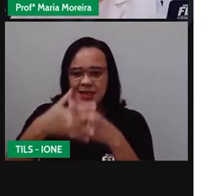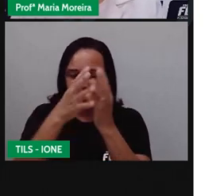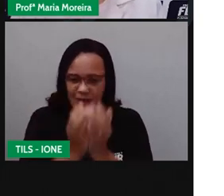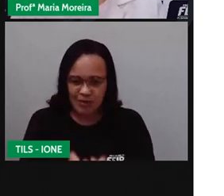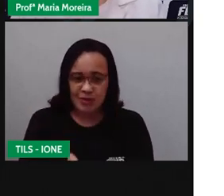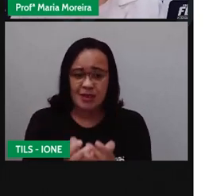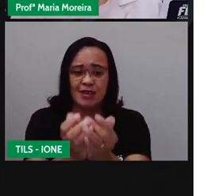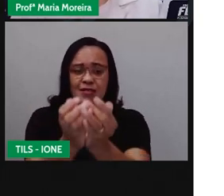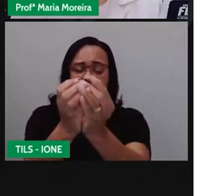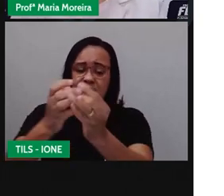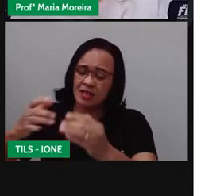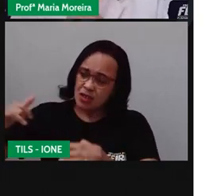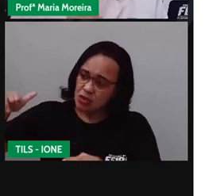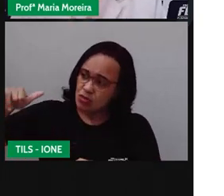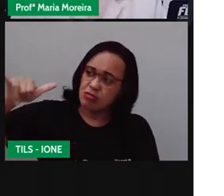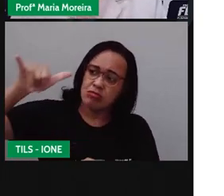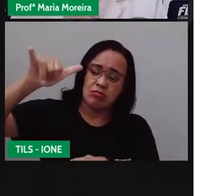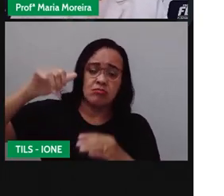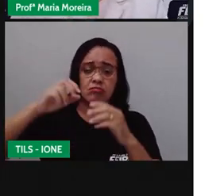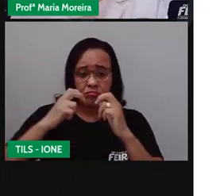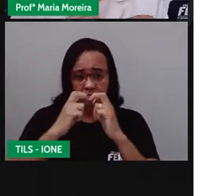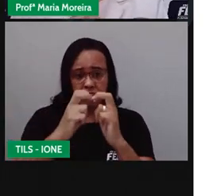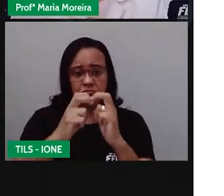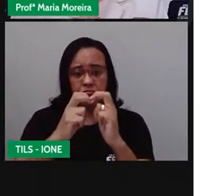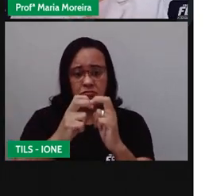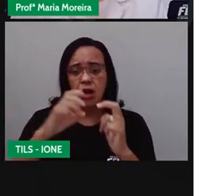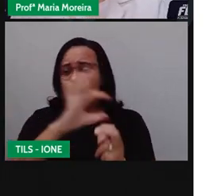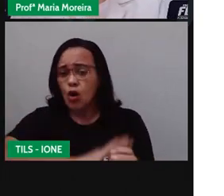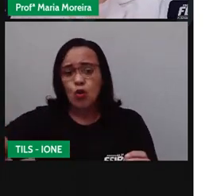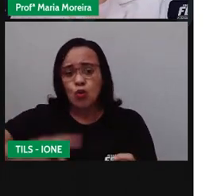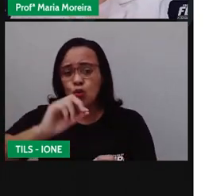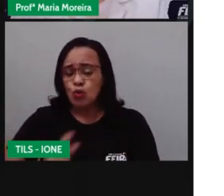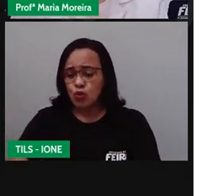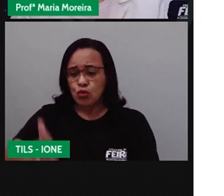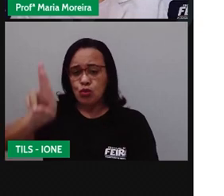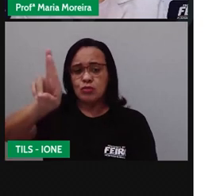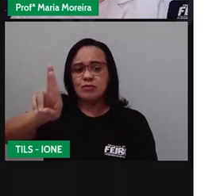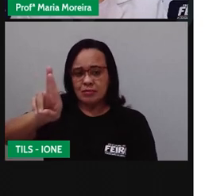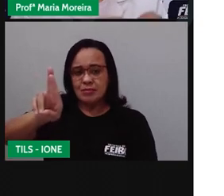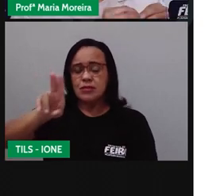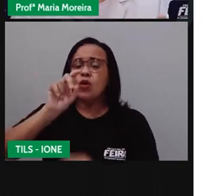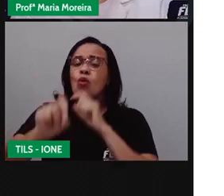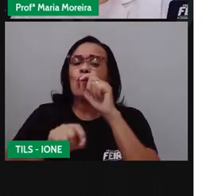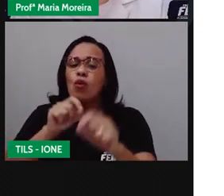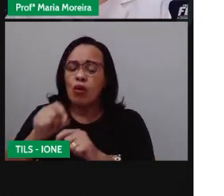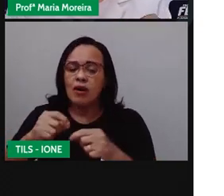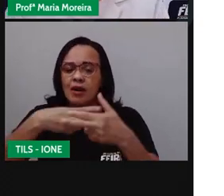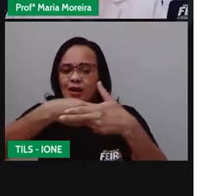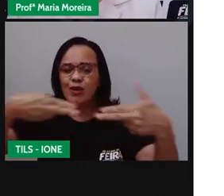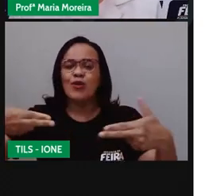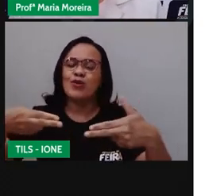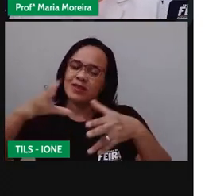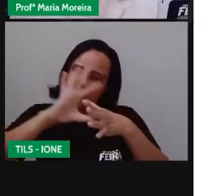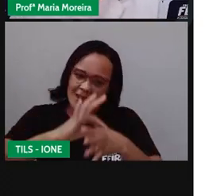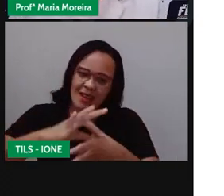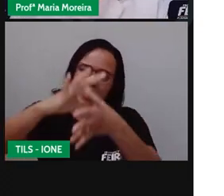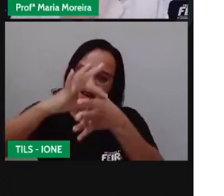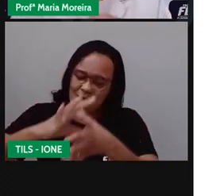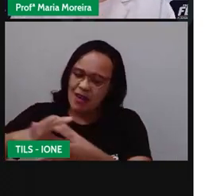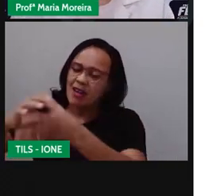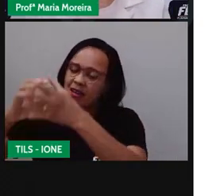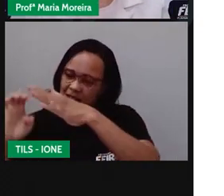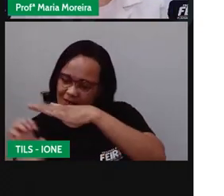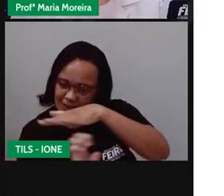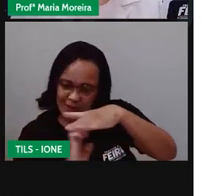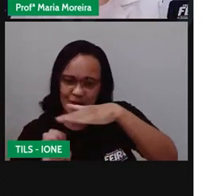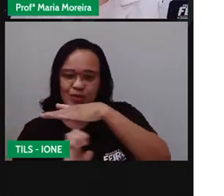é responsável pelo quê? Pelo transporte da matéria-prima. E assim eles fazem essa matéria-prima chegar às indústrias. As